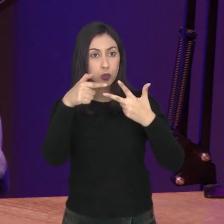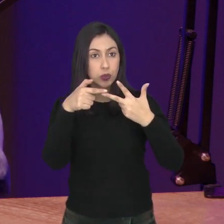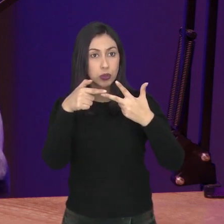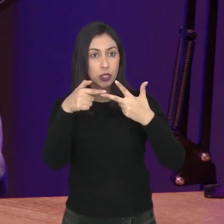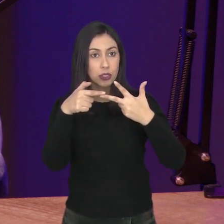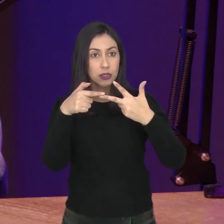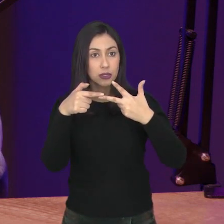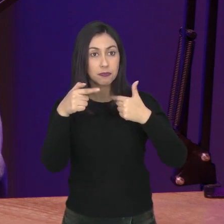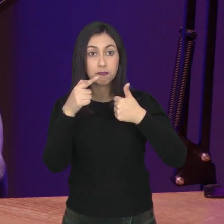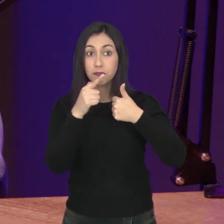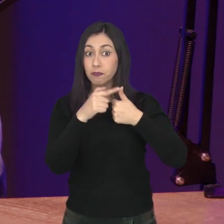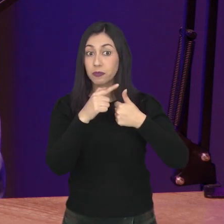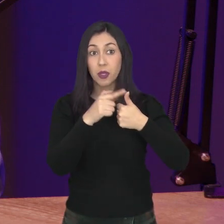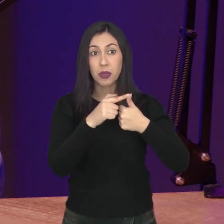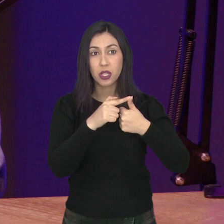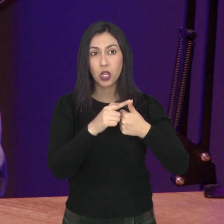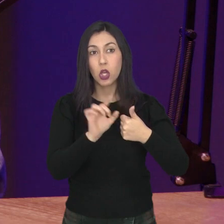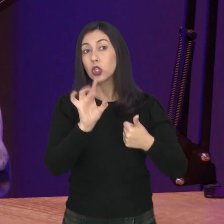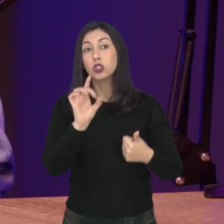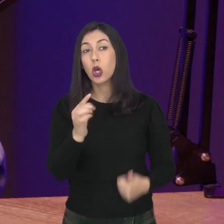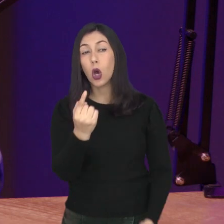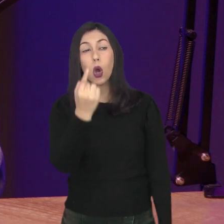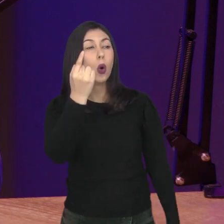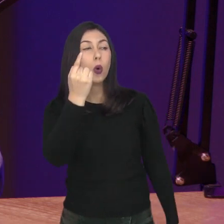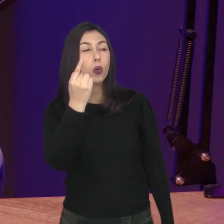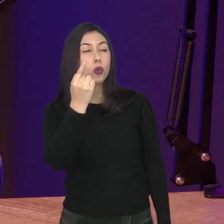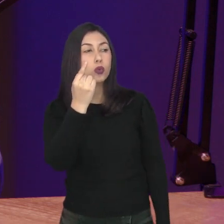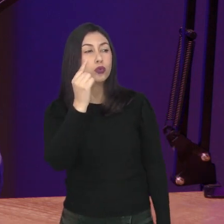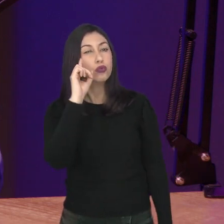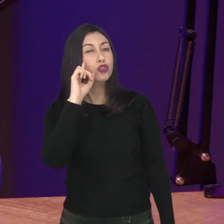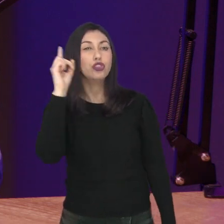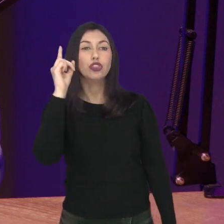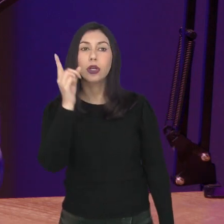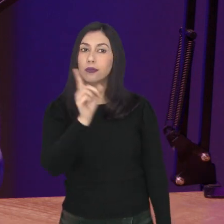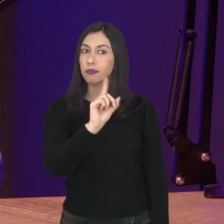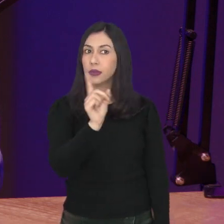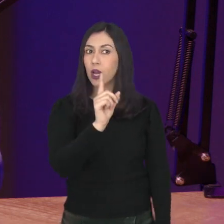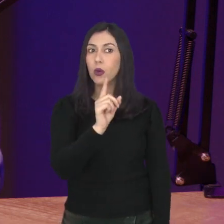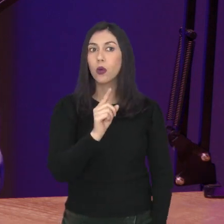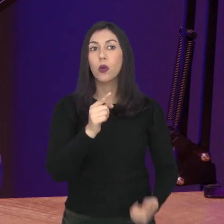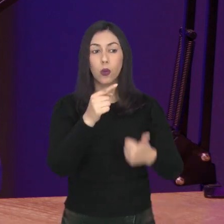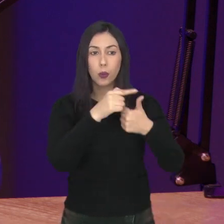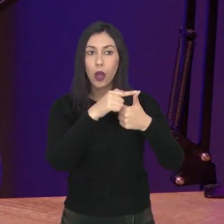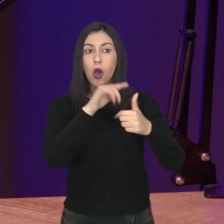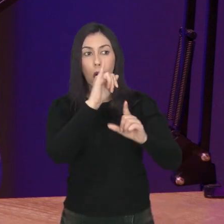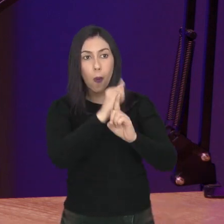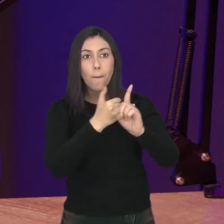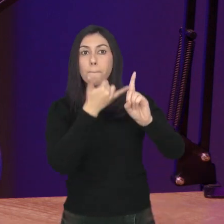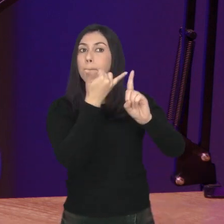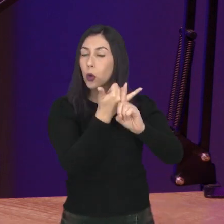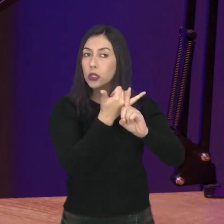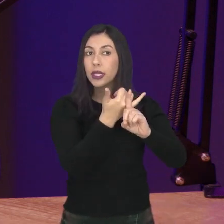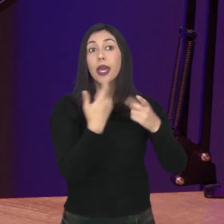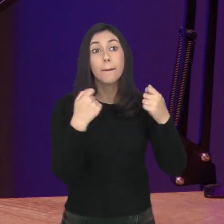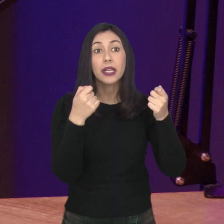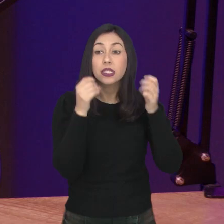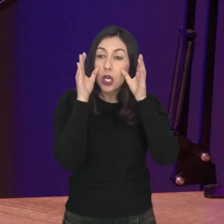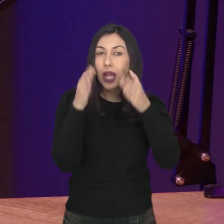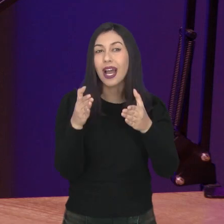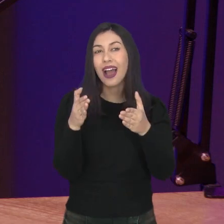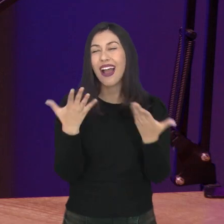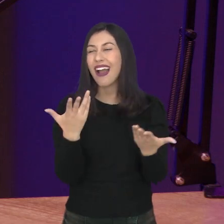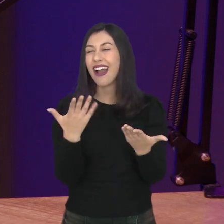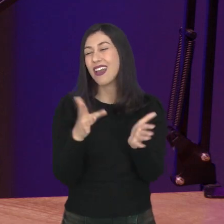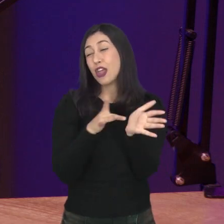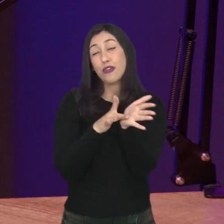levanta. Primeiro, o bullying não é um evento raro. E daí a gente falou aqui dos dados, né? O bullying, ele precisa ser visto, não dá para colocar para debaixo